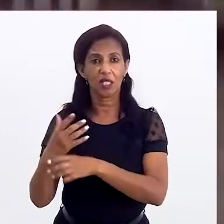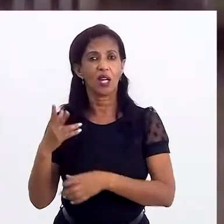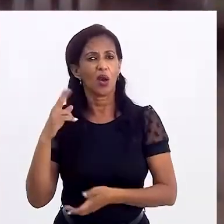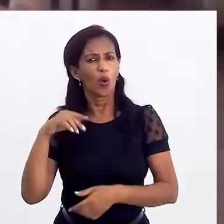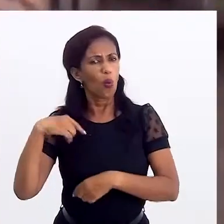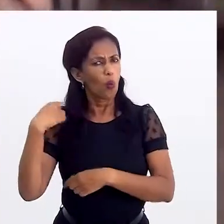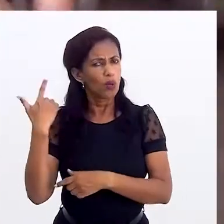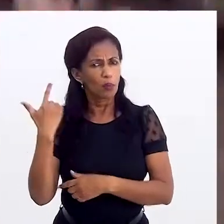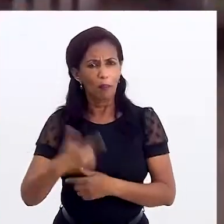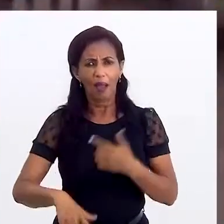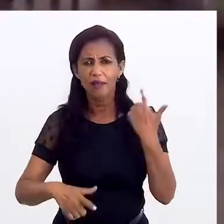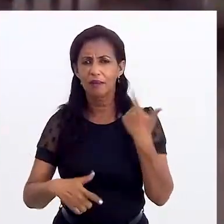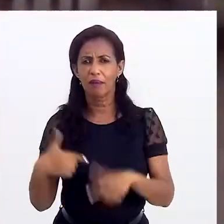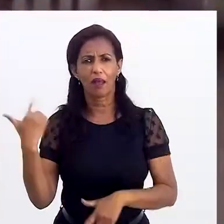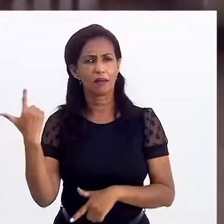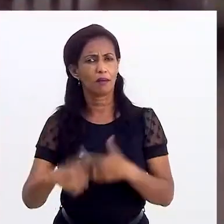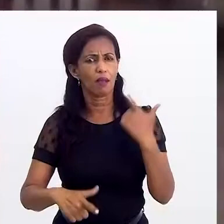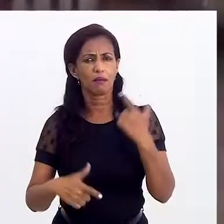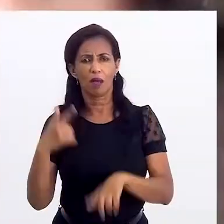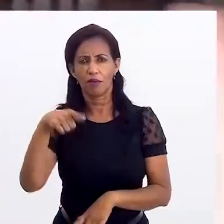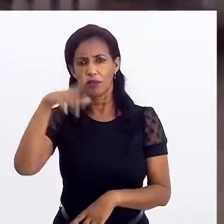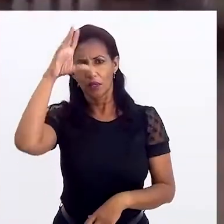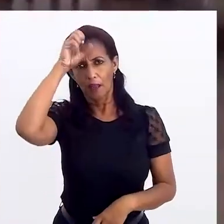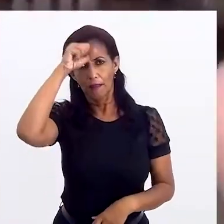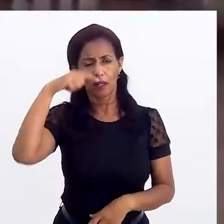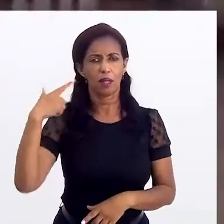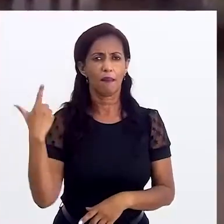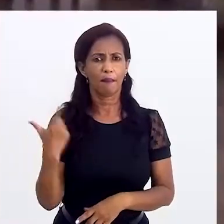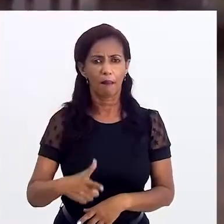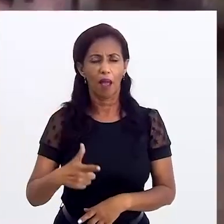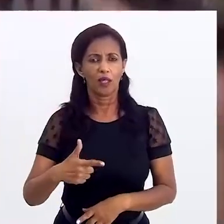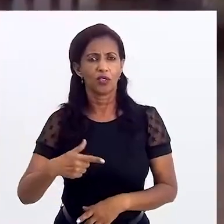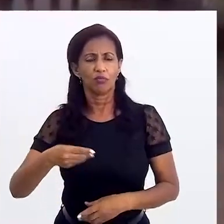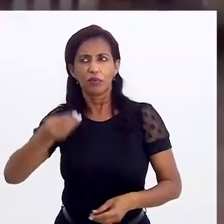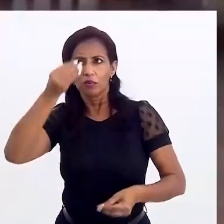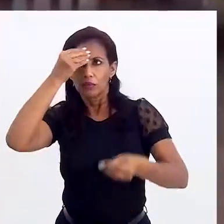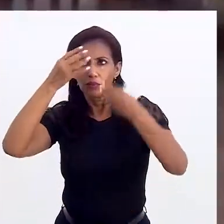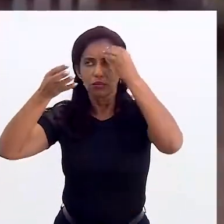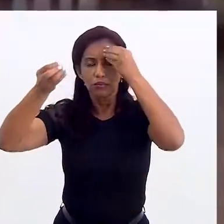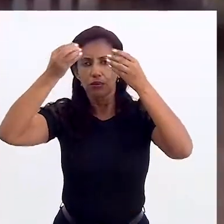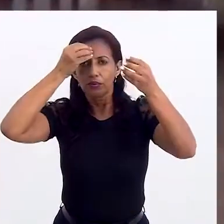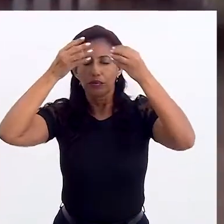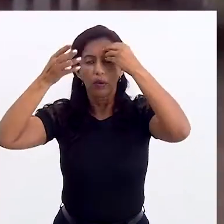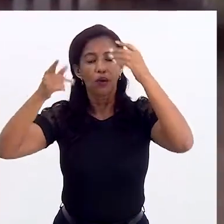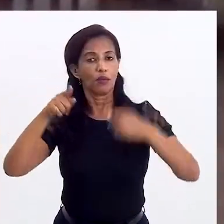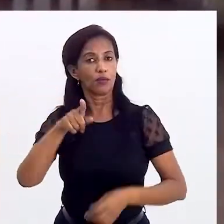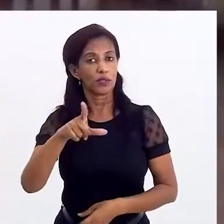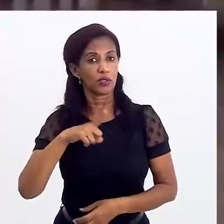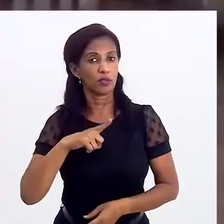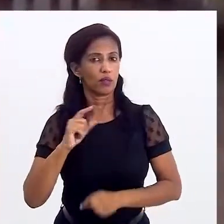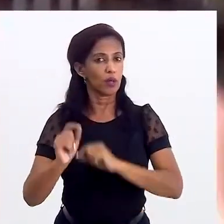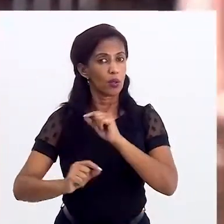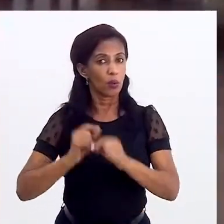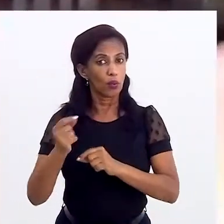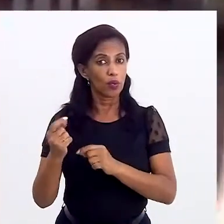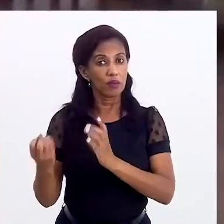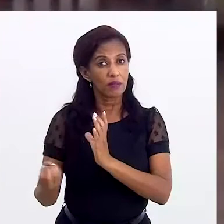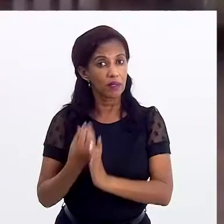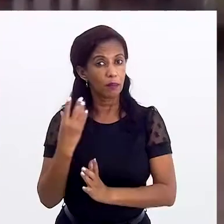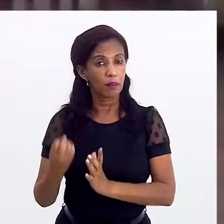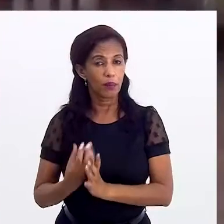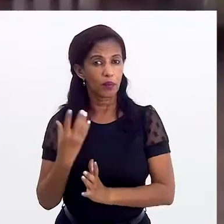porque quanto mais você souber, quanto mais você aprender, quanto mais riqueza interior você tiver, o que você vai